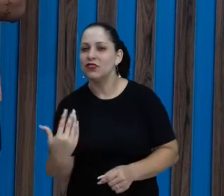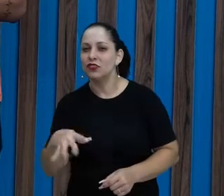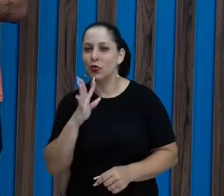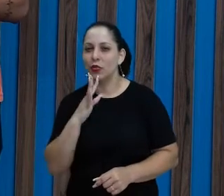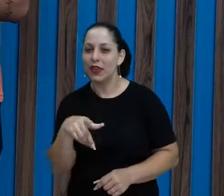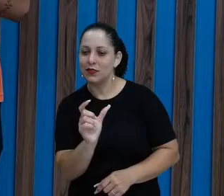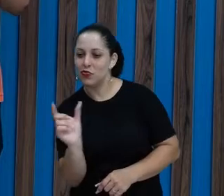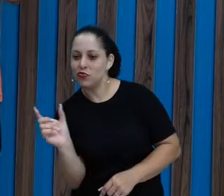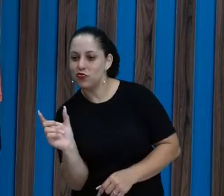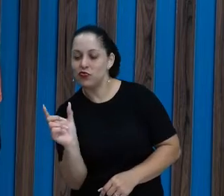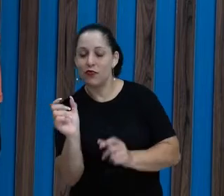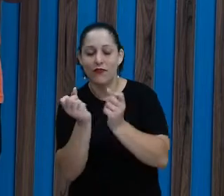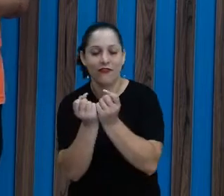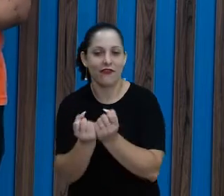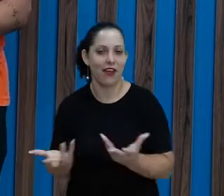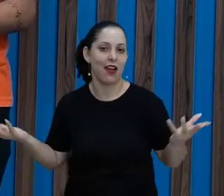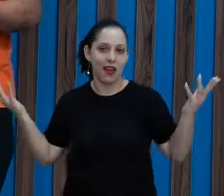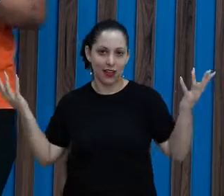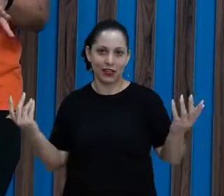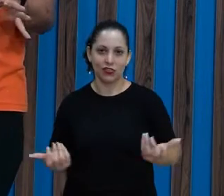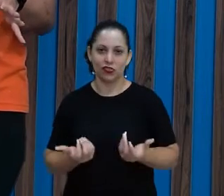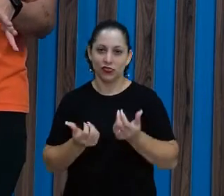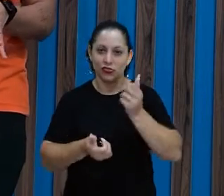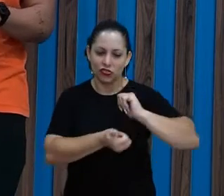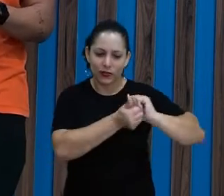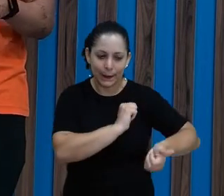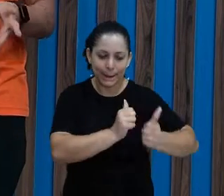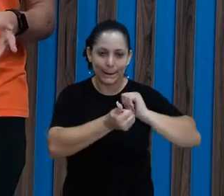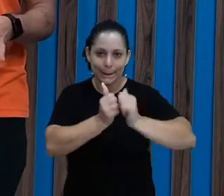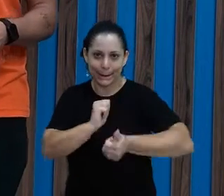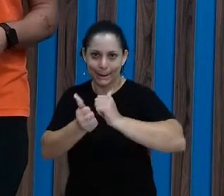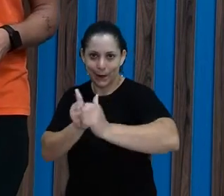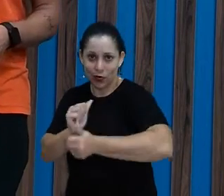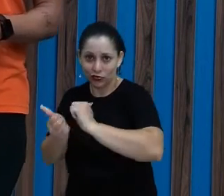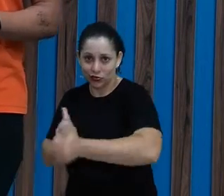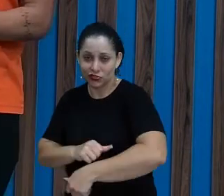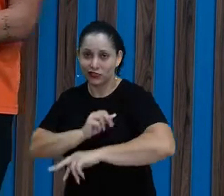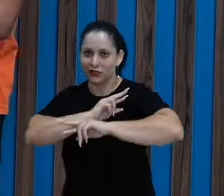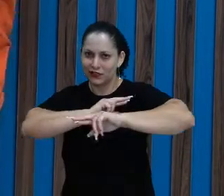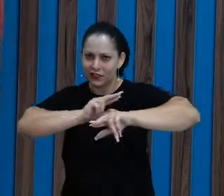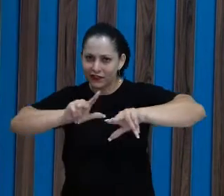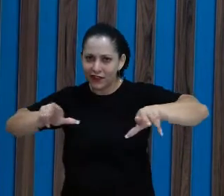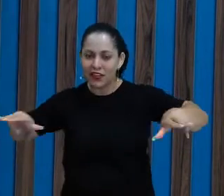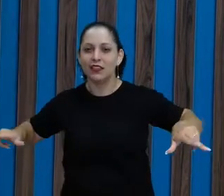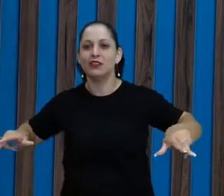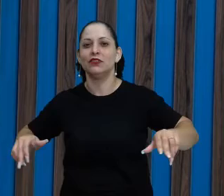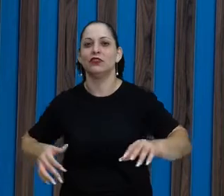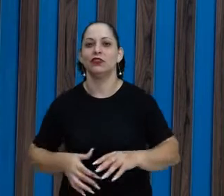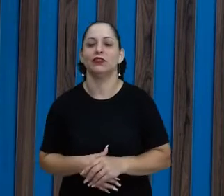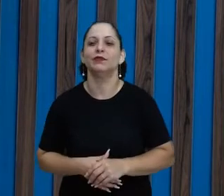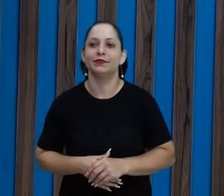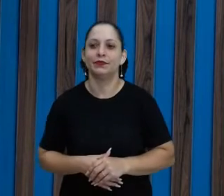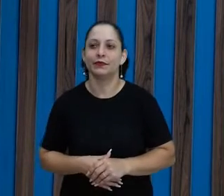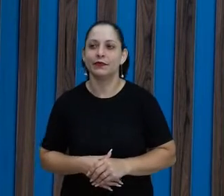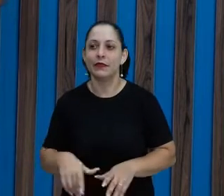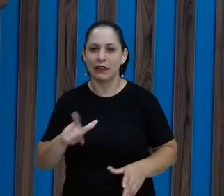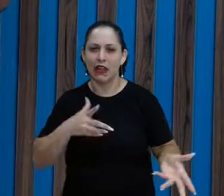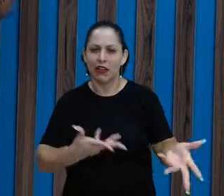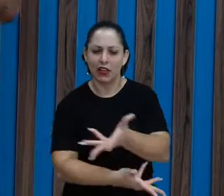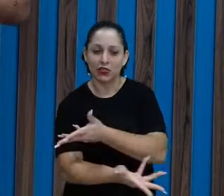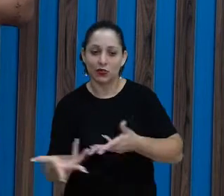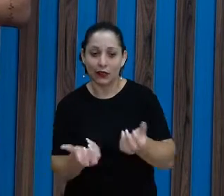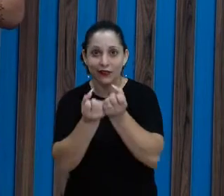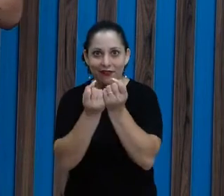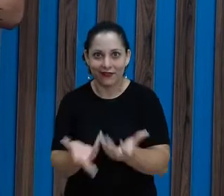Tem polígono, tem, enfim, várias coisas que vocês podem usar aí com poli, que está ligado a uma grande quantidade,